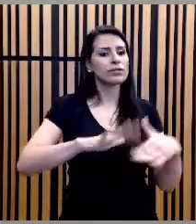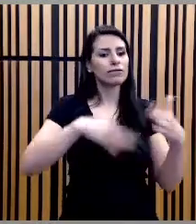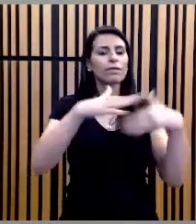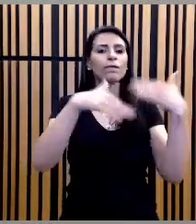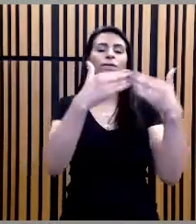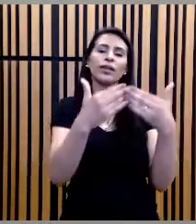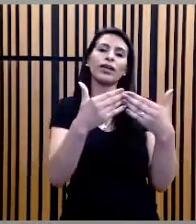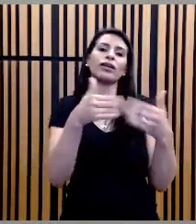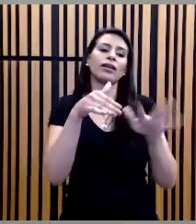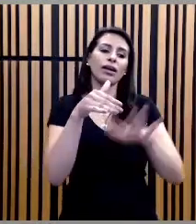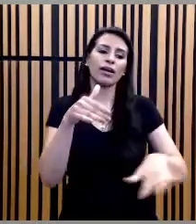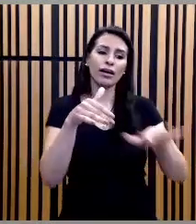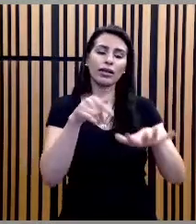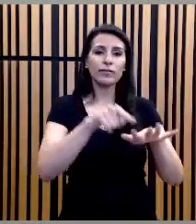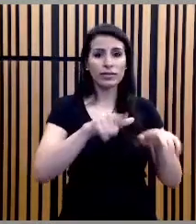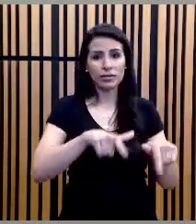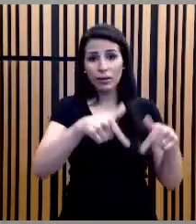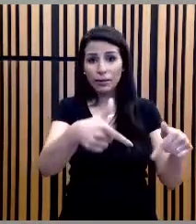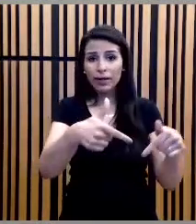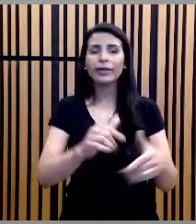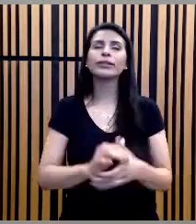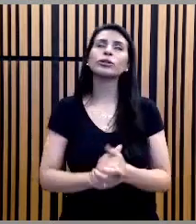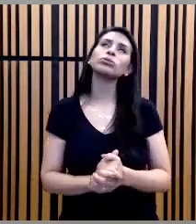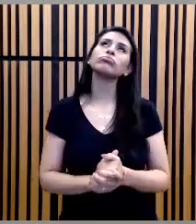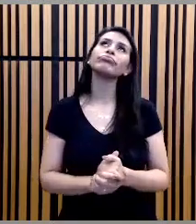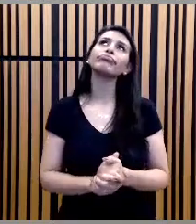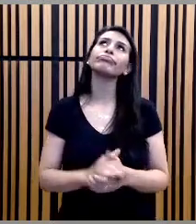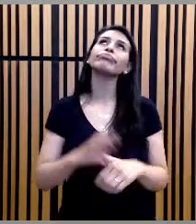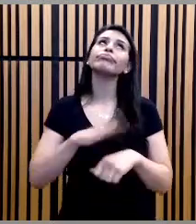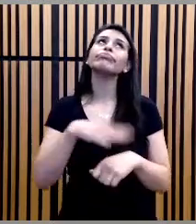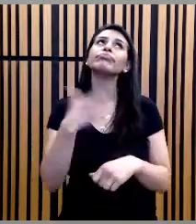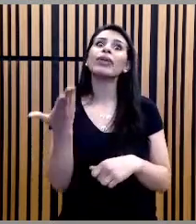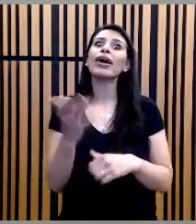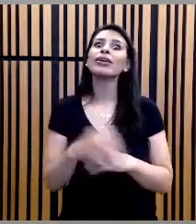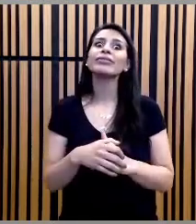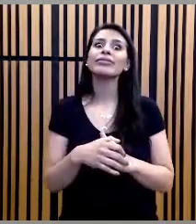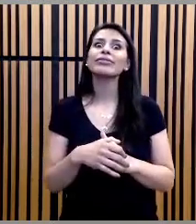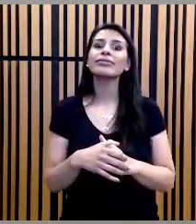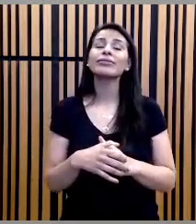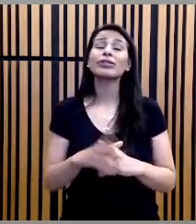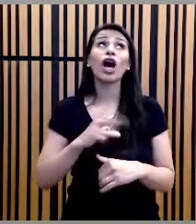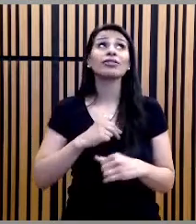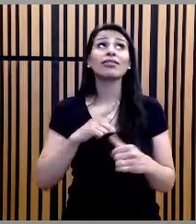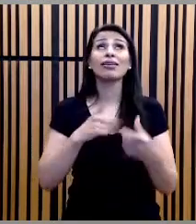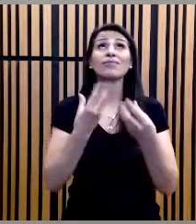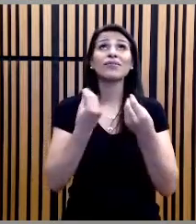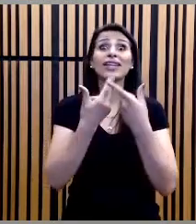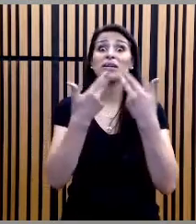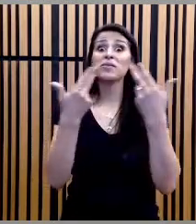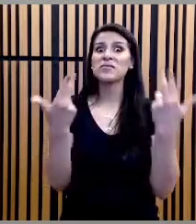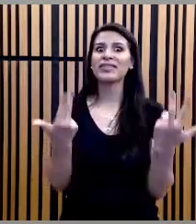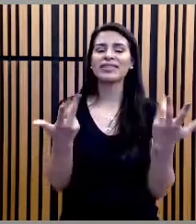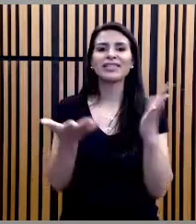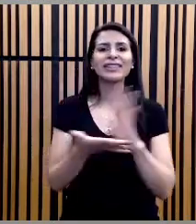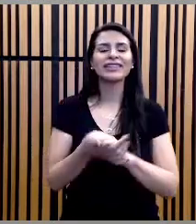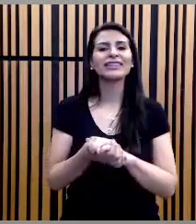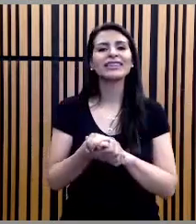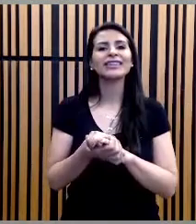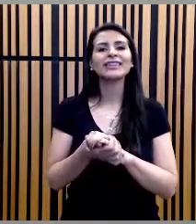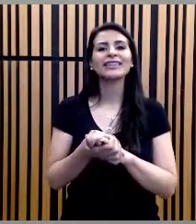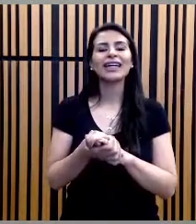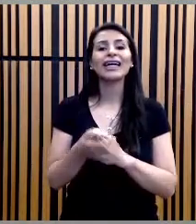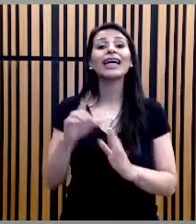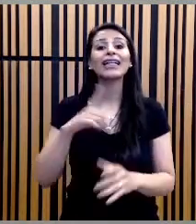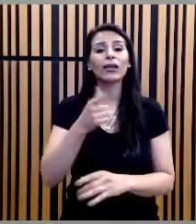esse benefício. O que mais, pessoal? Nossa, a gente tem tanta coisa ali dentro. Ah, uma